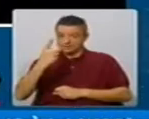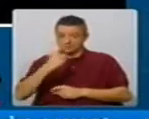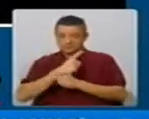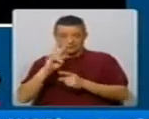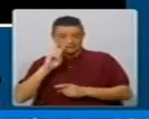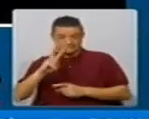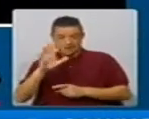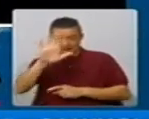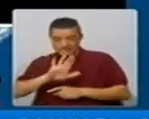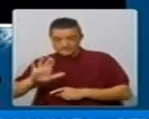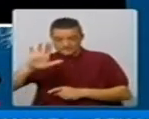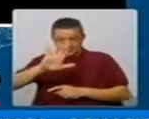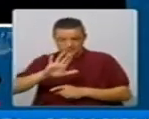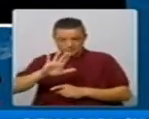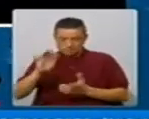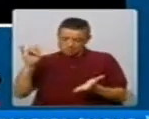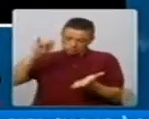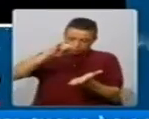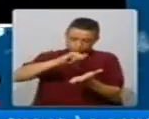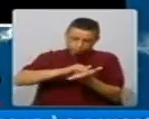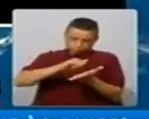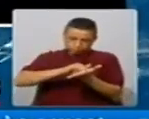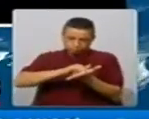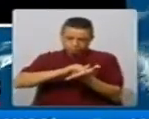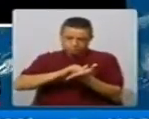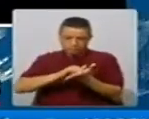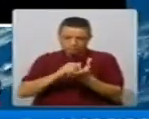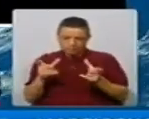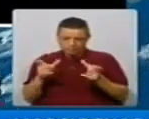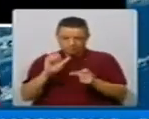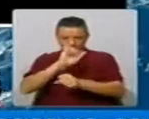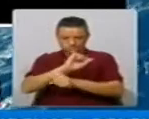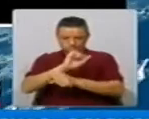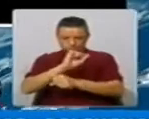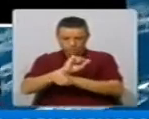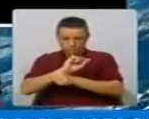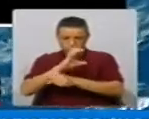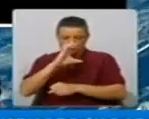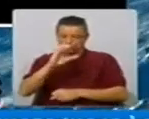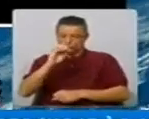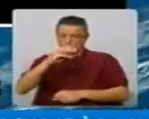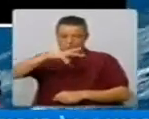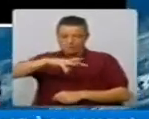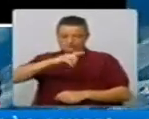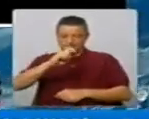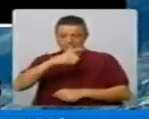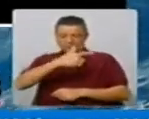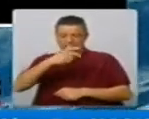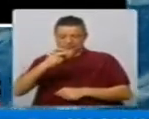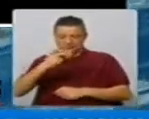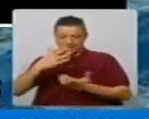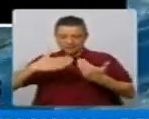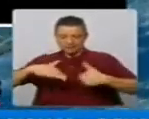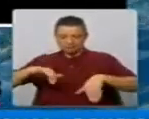estamos a ver nestas imagens vai ter arpões que se vão prender precisamente ao núcleo do cometa, porque estamos a falar de um cometa com uma